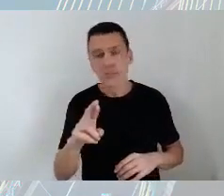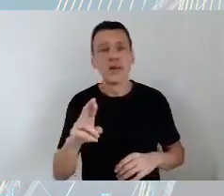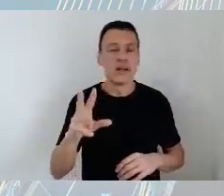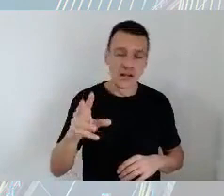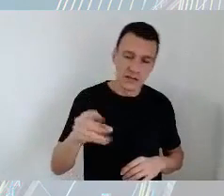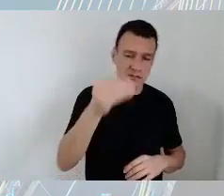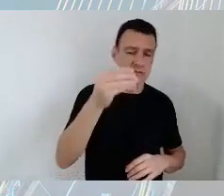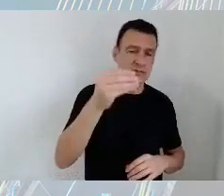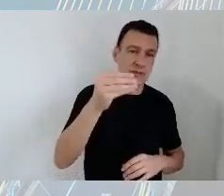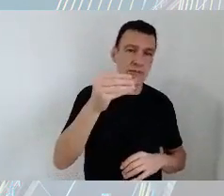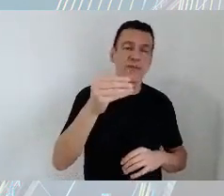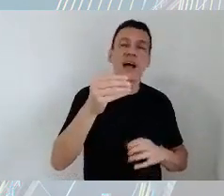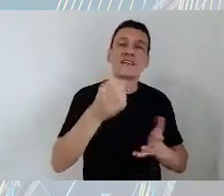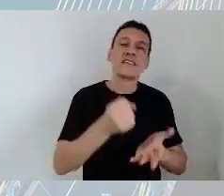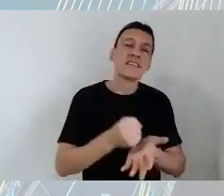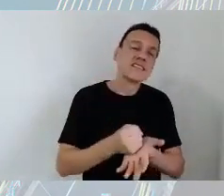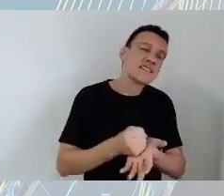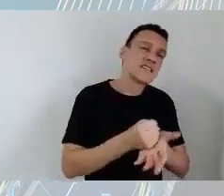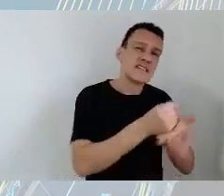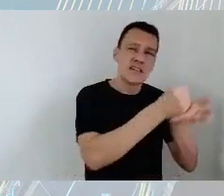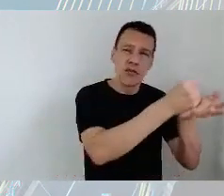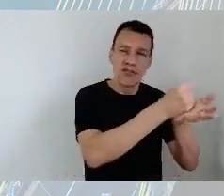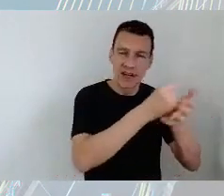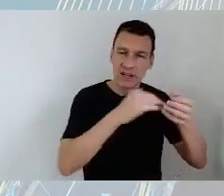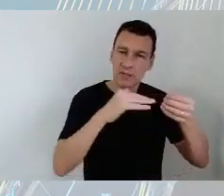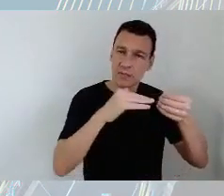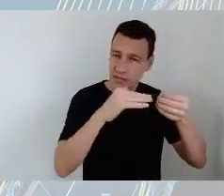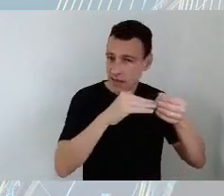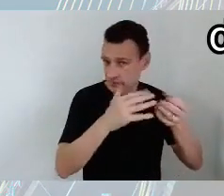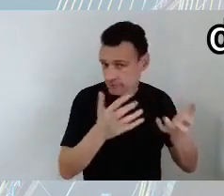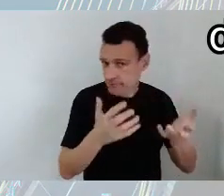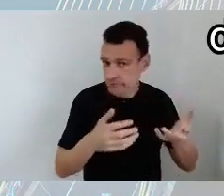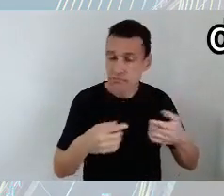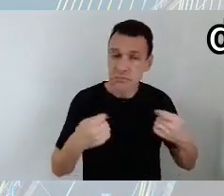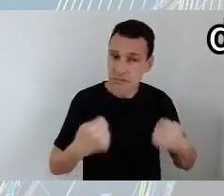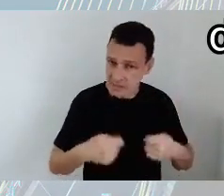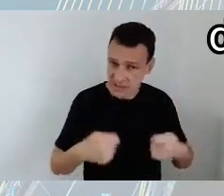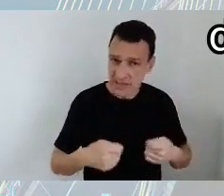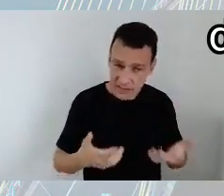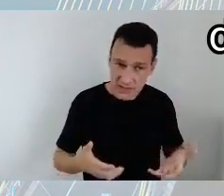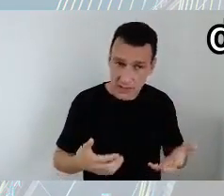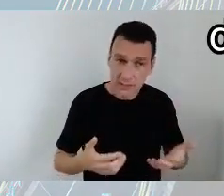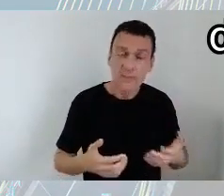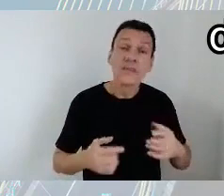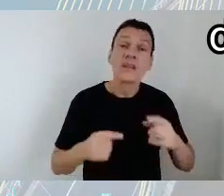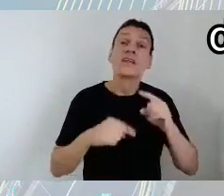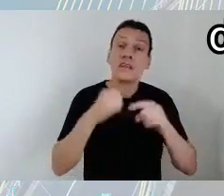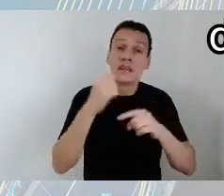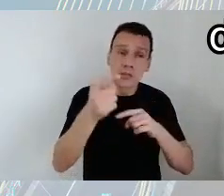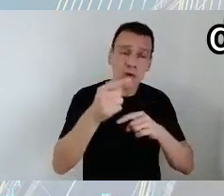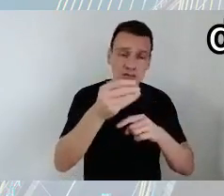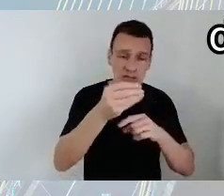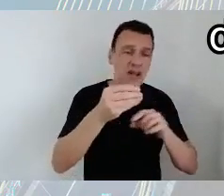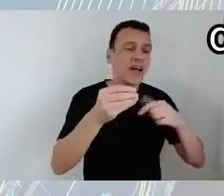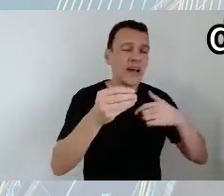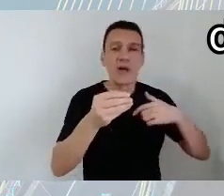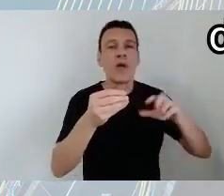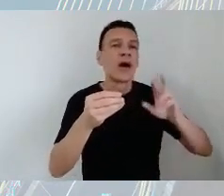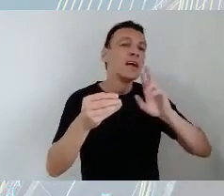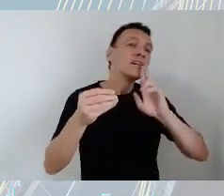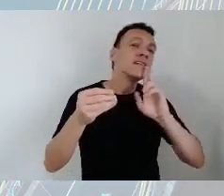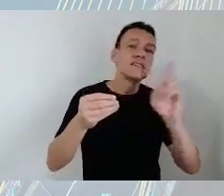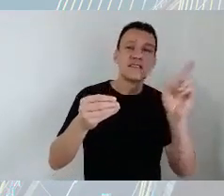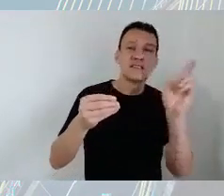de dados, porque eu tenho que manter esse histórico, e depois eu mando a resposta de volta como um XML, que é o que é esperado pela